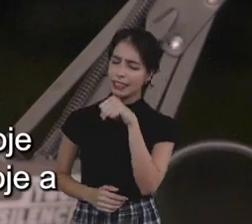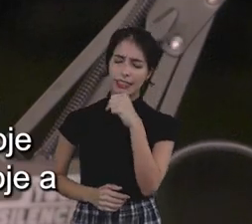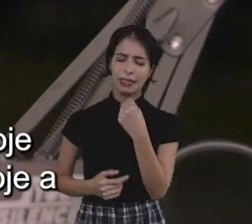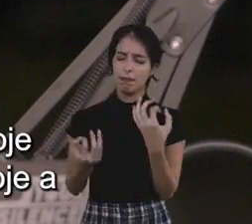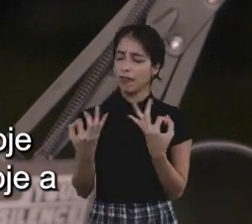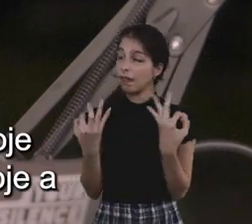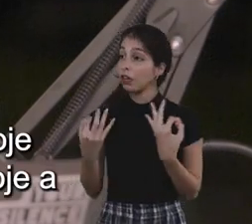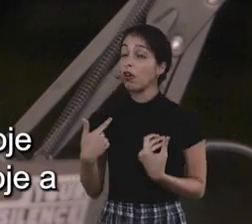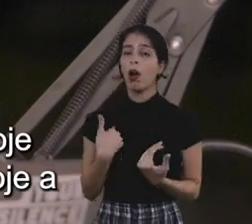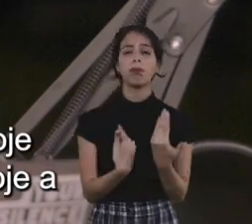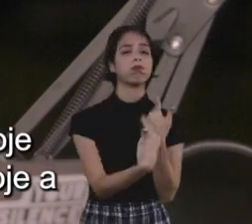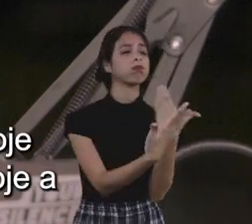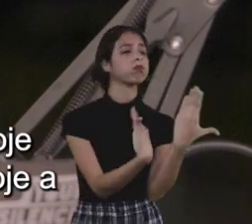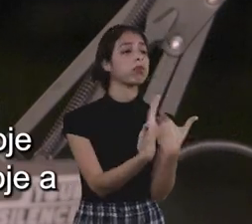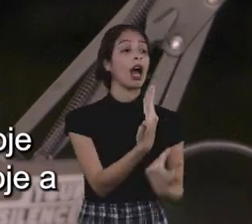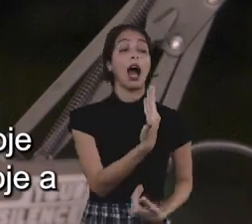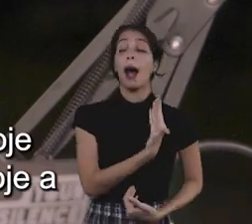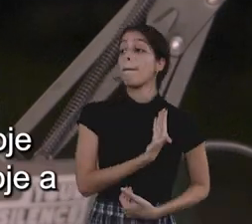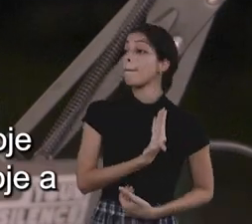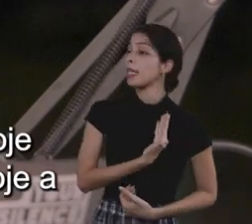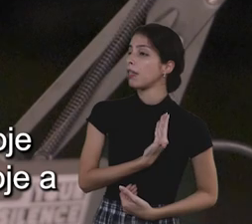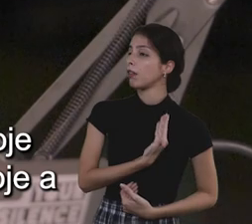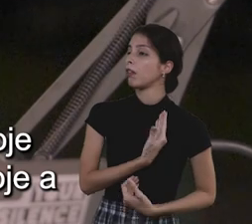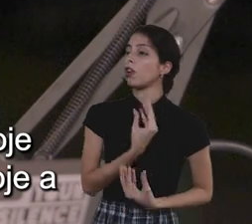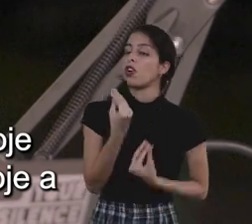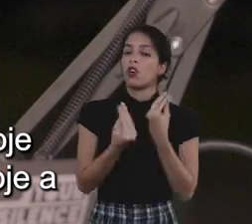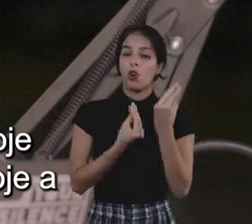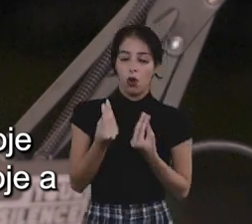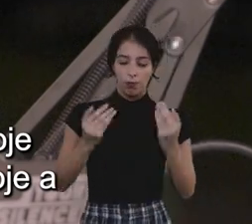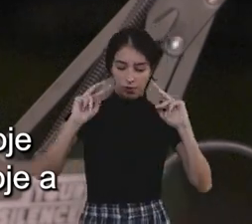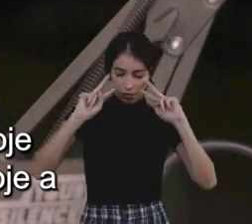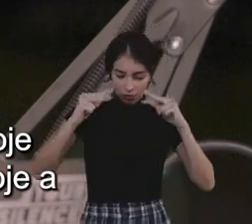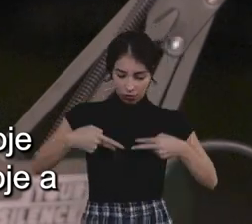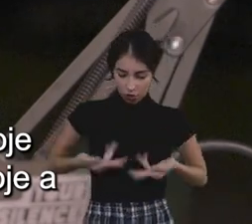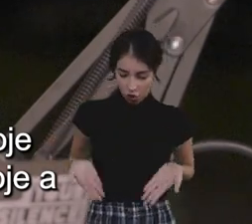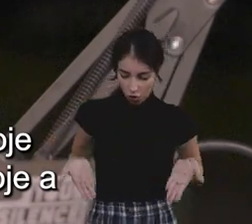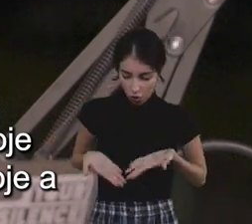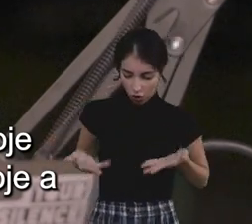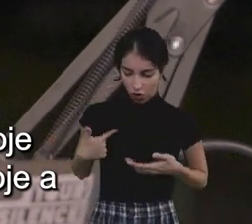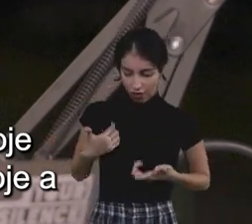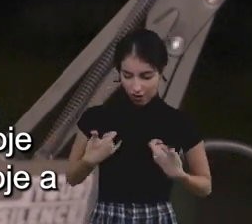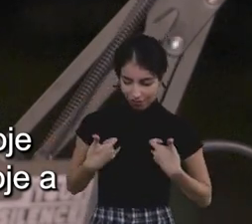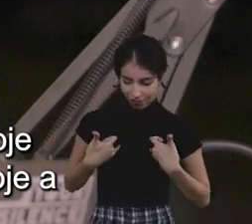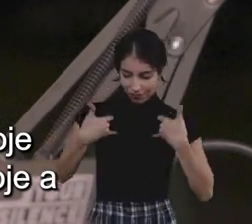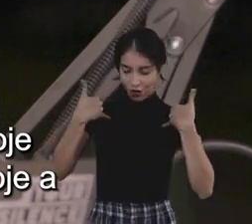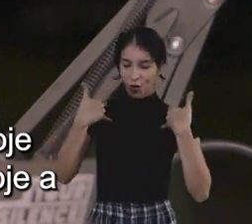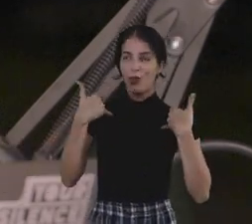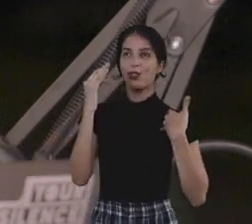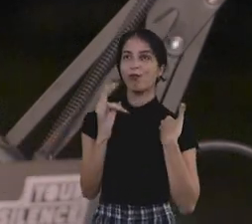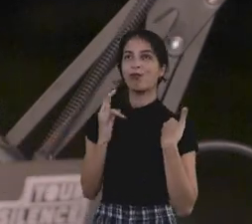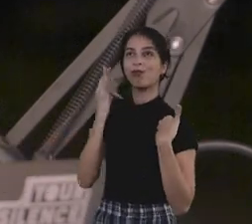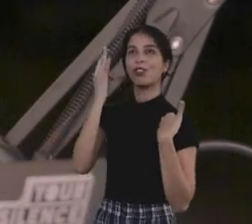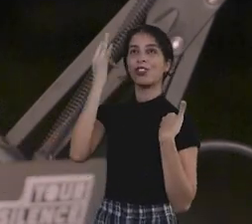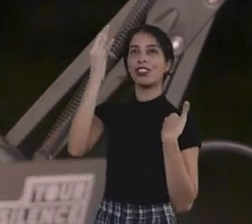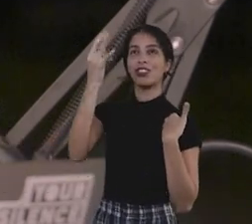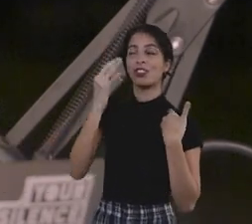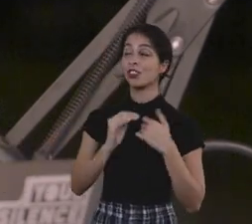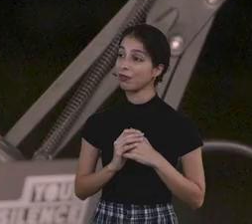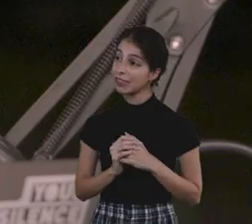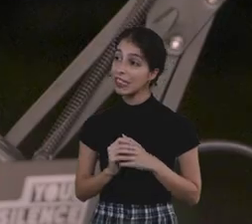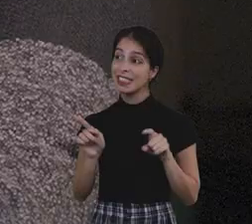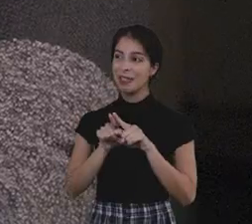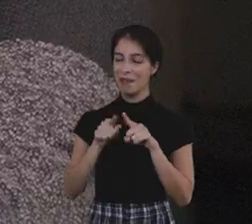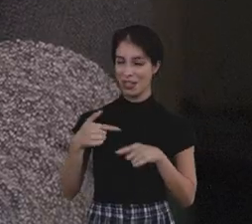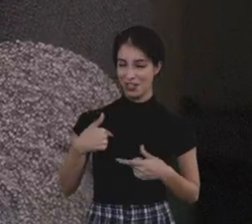eu vejo algumas pessoas falando sobre como hoje eu estou estou orgulhando como eu quero orgulhar hoje a criança que um dia eu